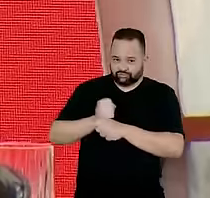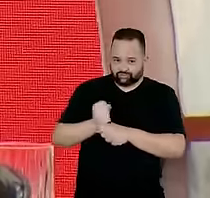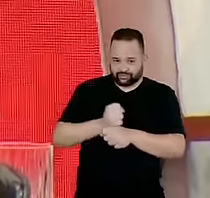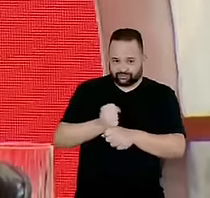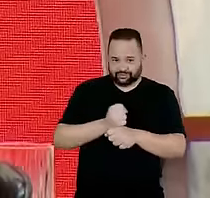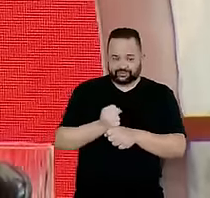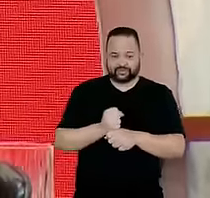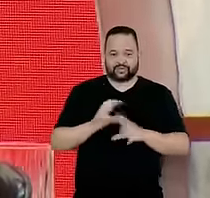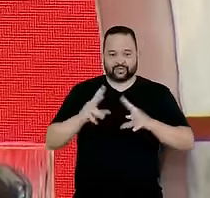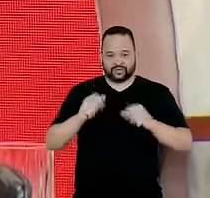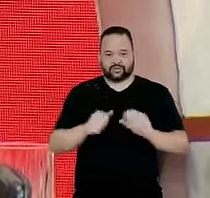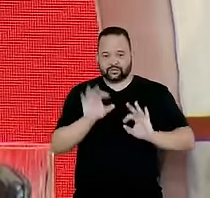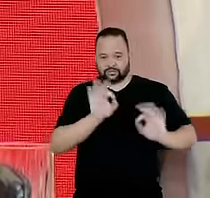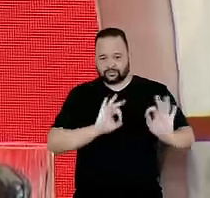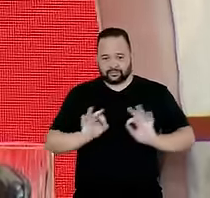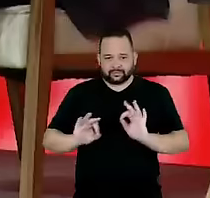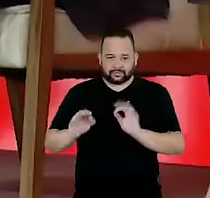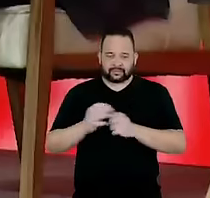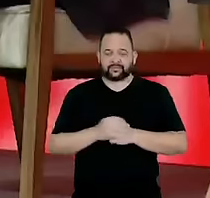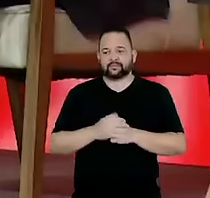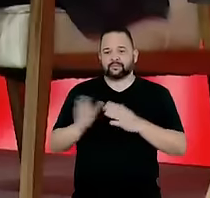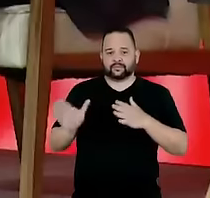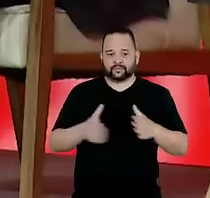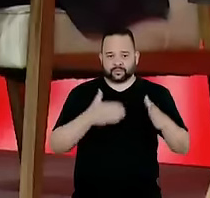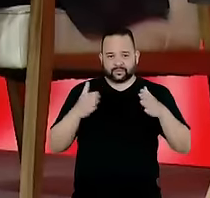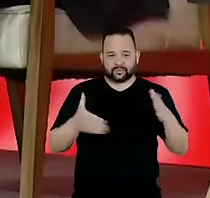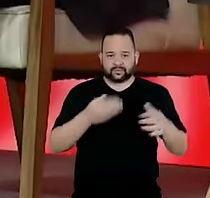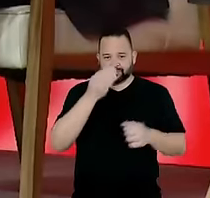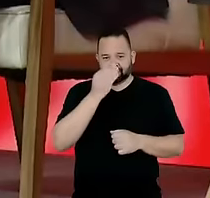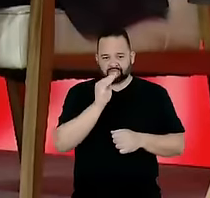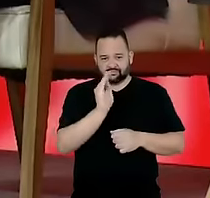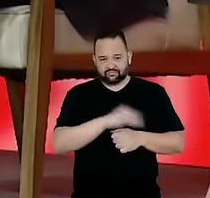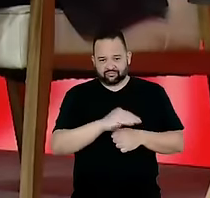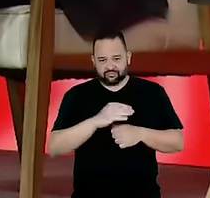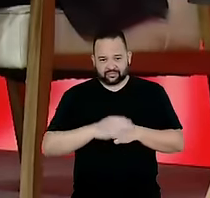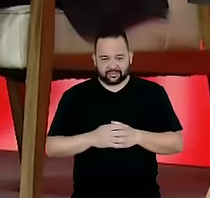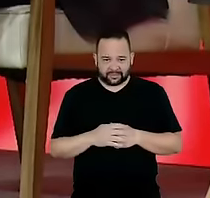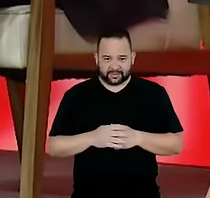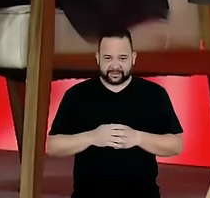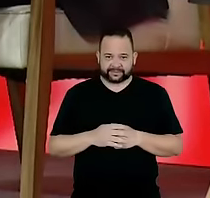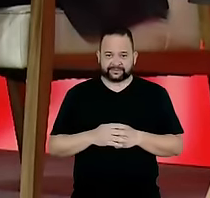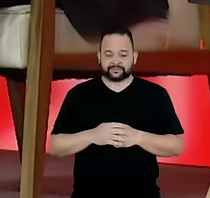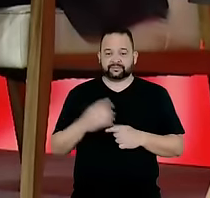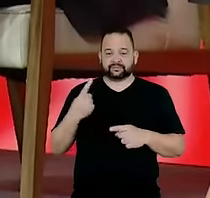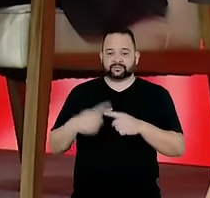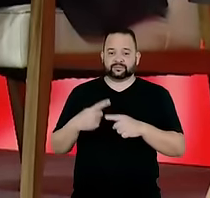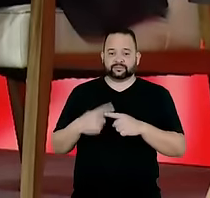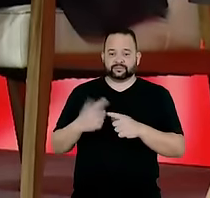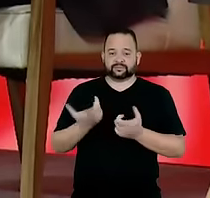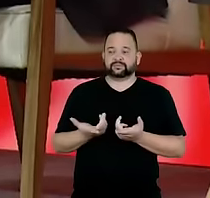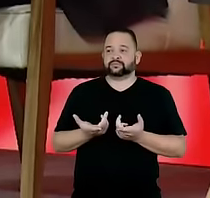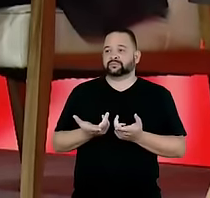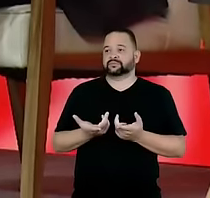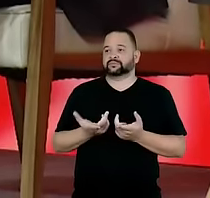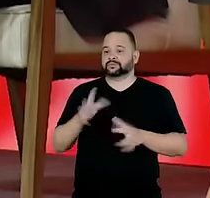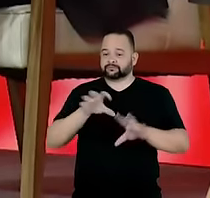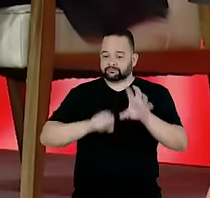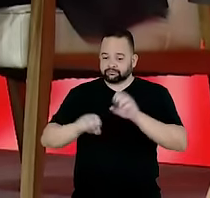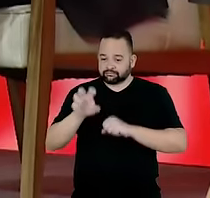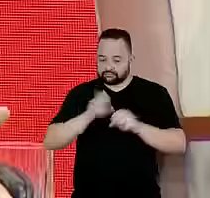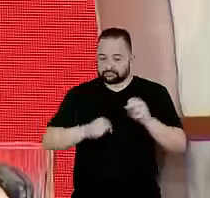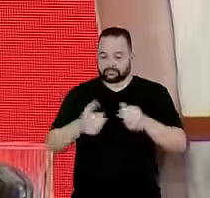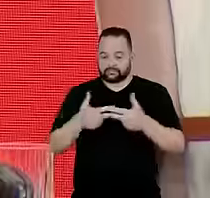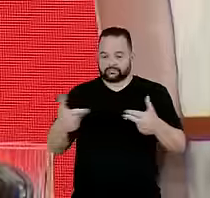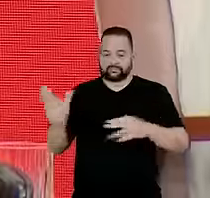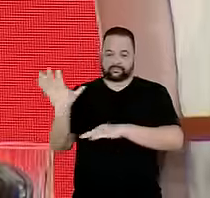produtivos ignoraram o fato de que a gente lidava com recursos finitos né o mundo passou a olhar para essa